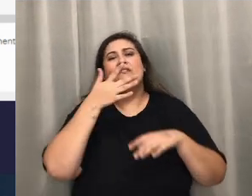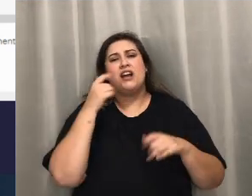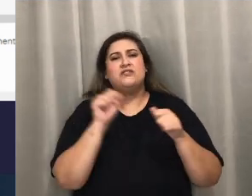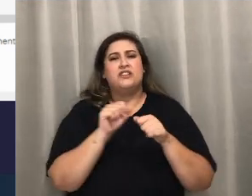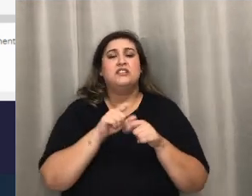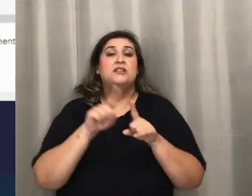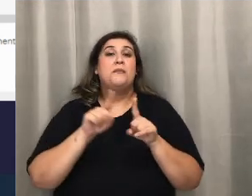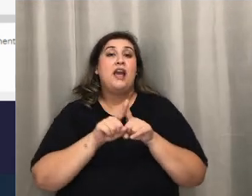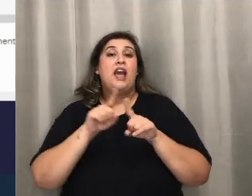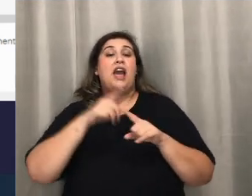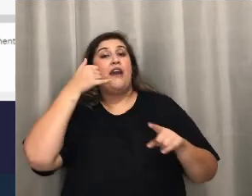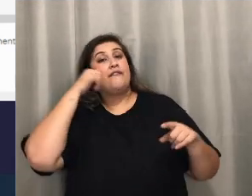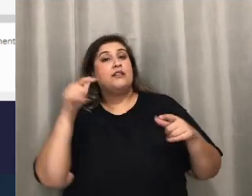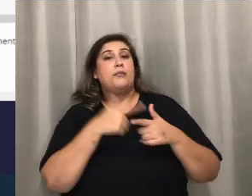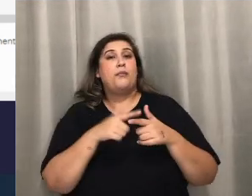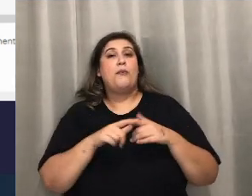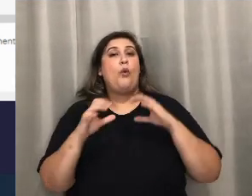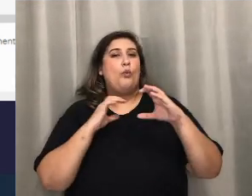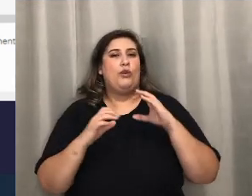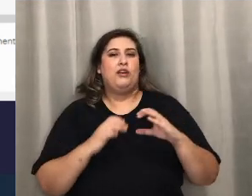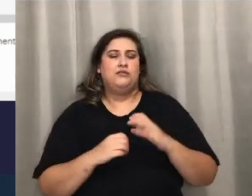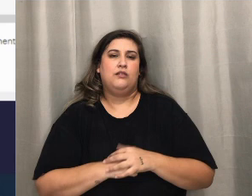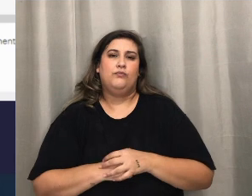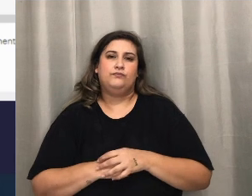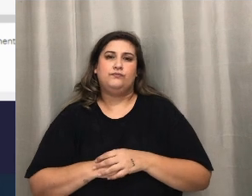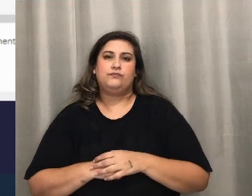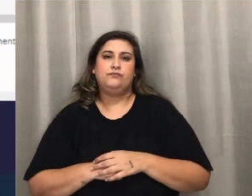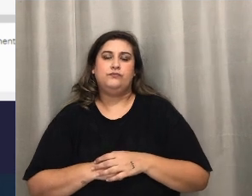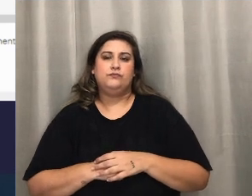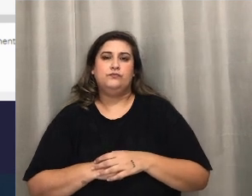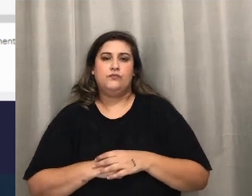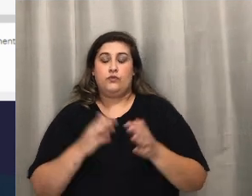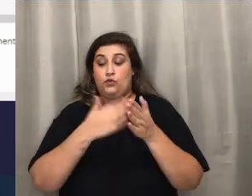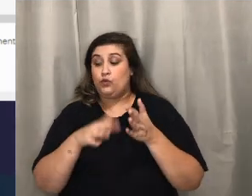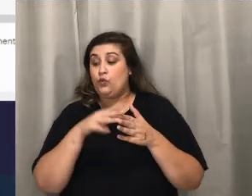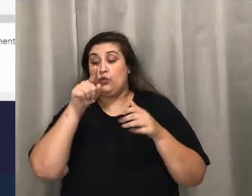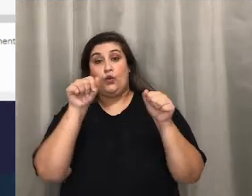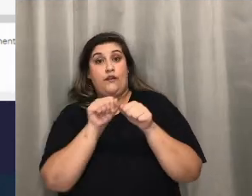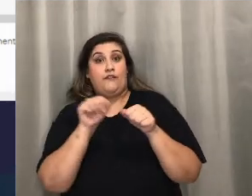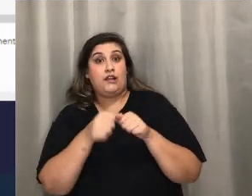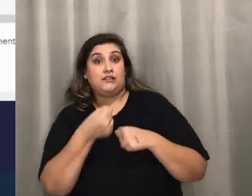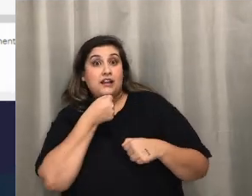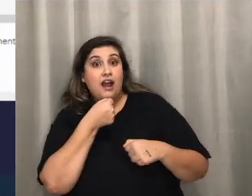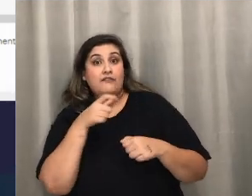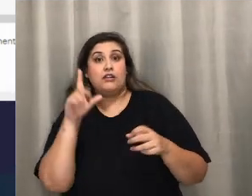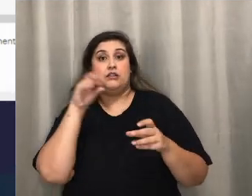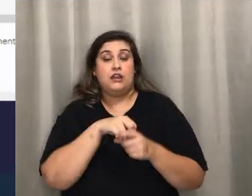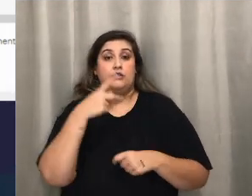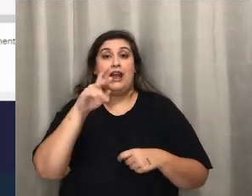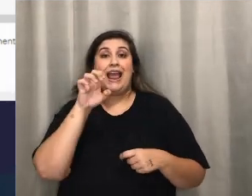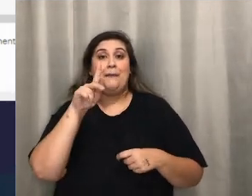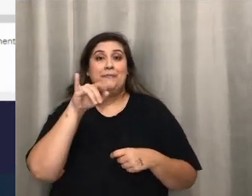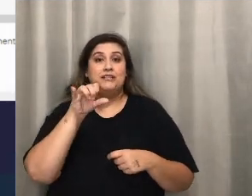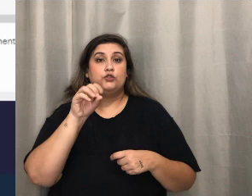evitar problemas de comunicação. E tudo que você gravar aqui neste episódio, que